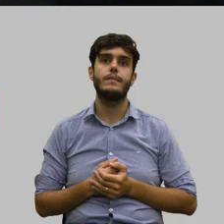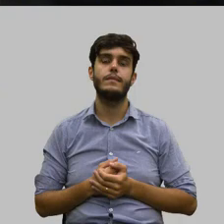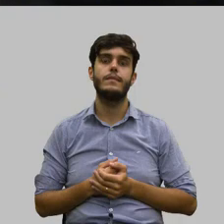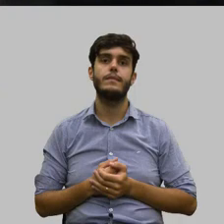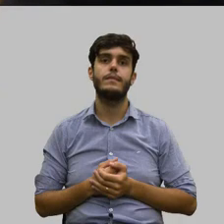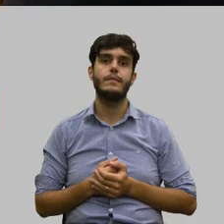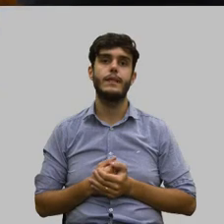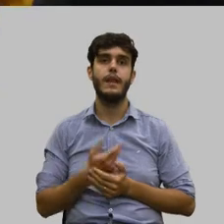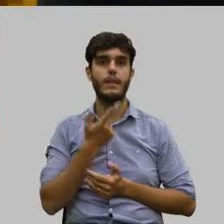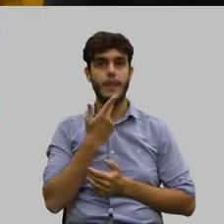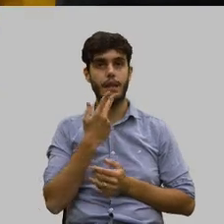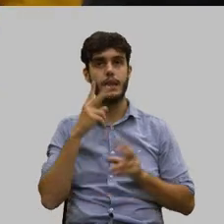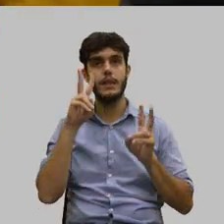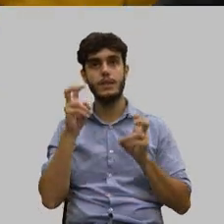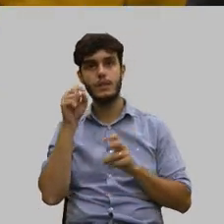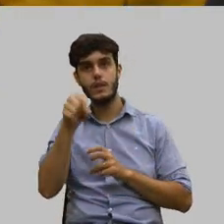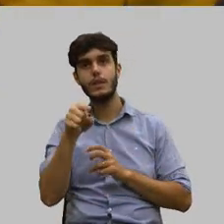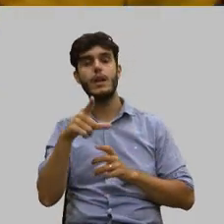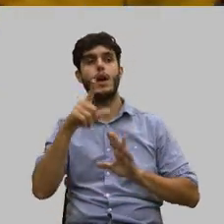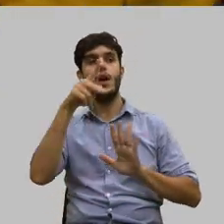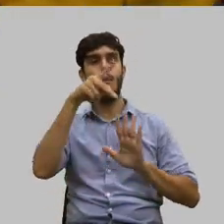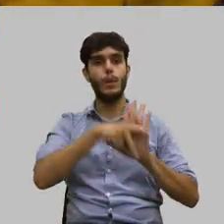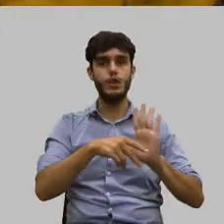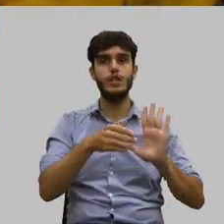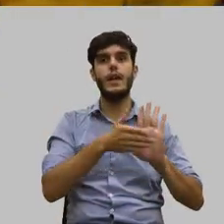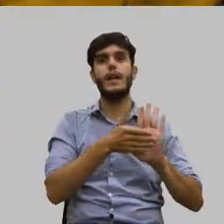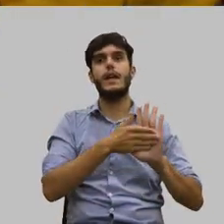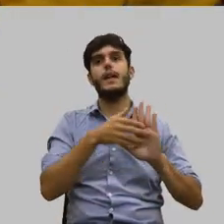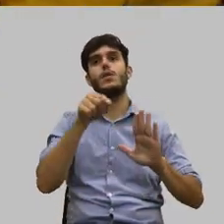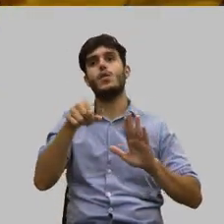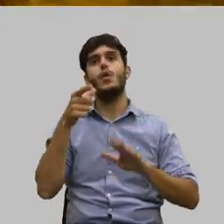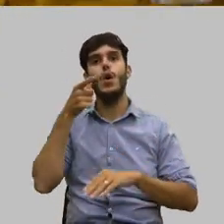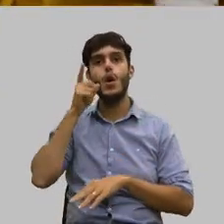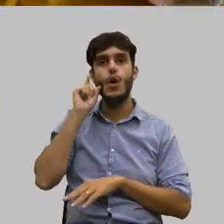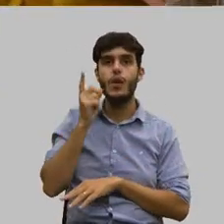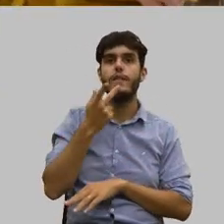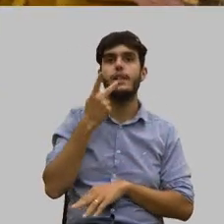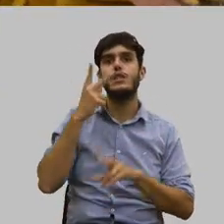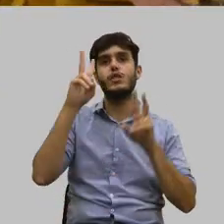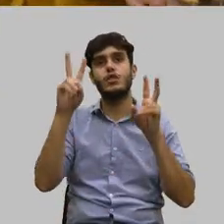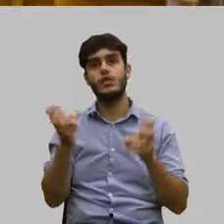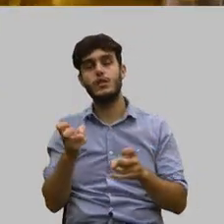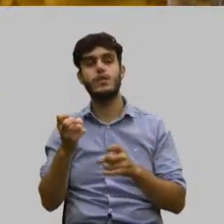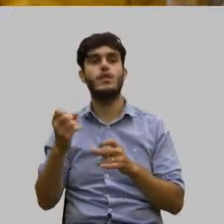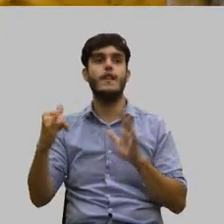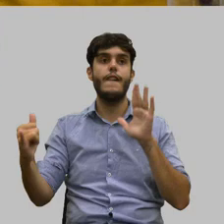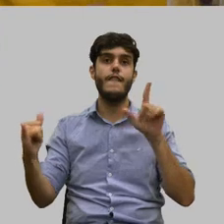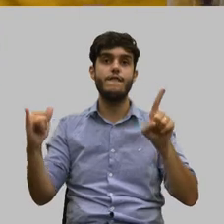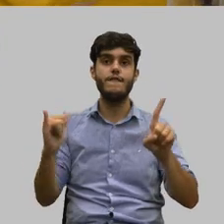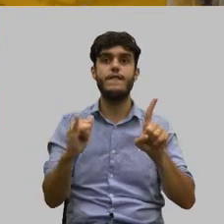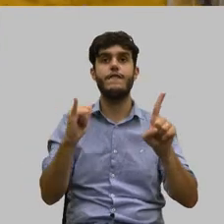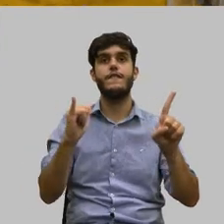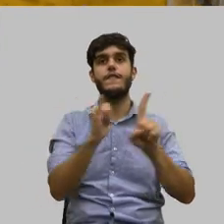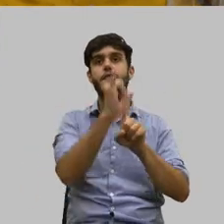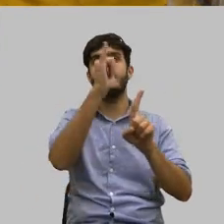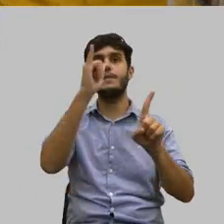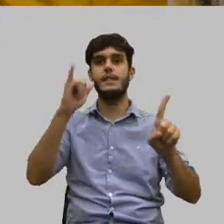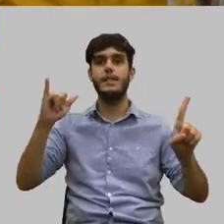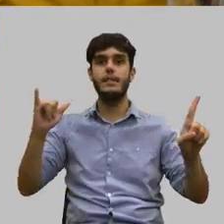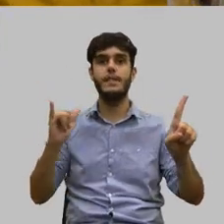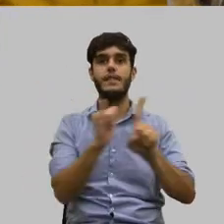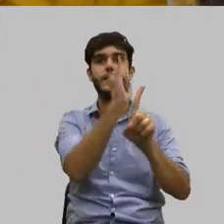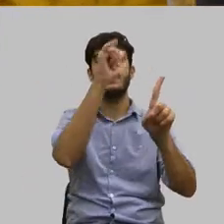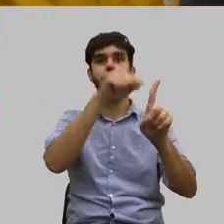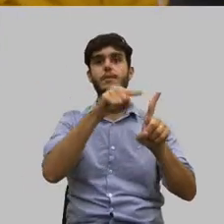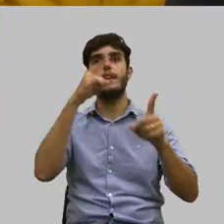daquele famigerado projeto que estava lá ontem falando sobre as vítimas de violência do estado e